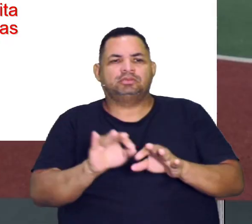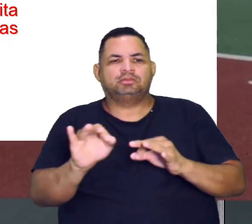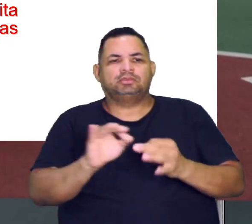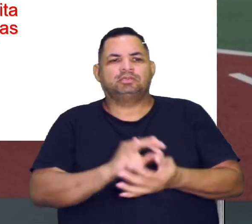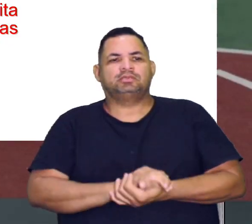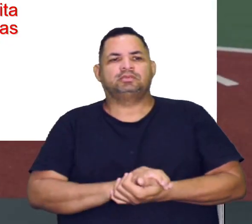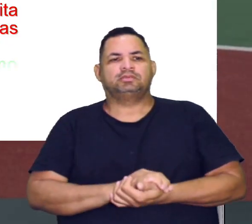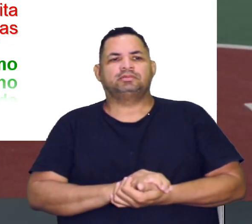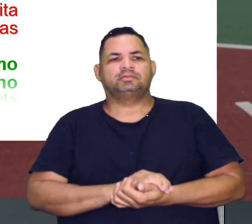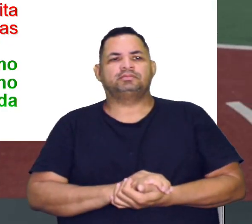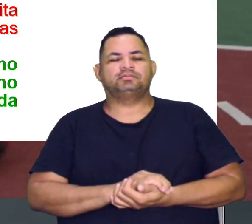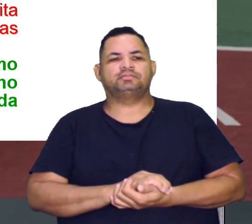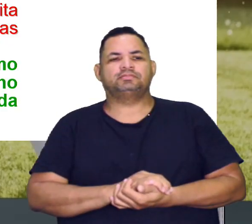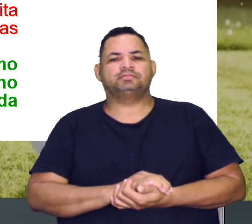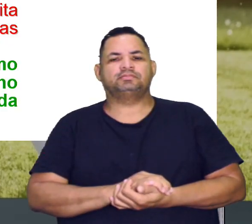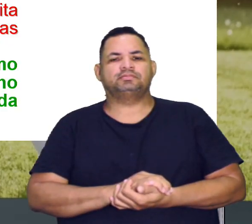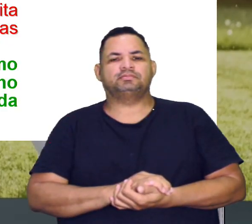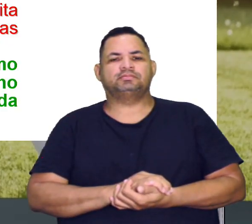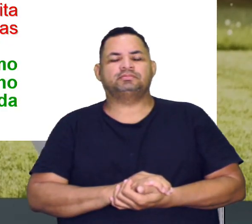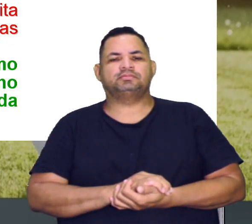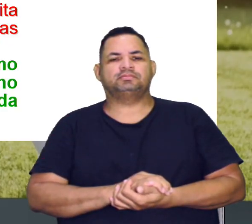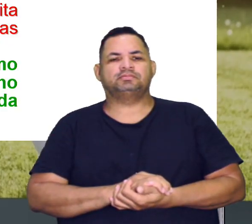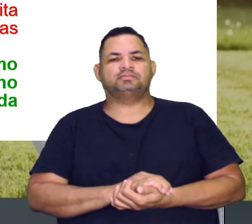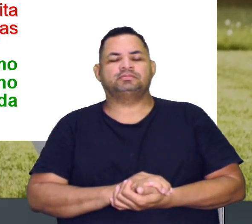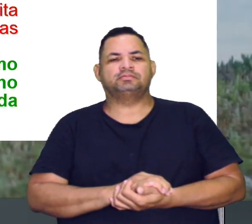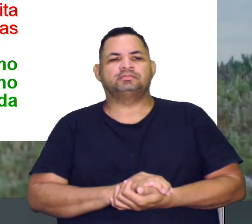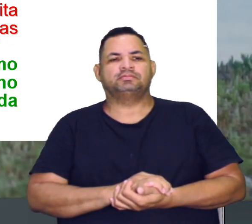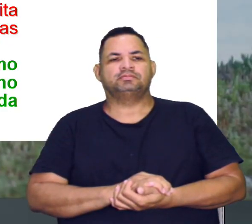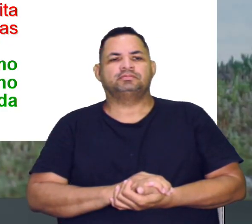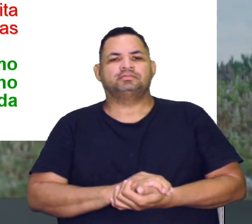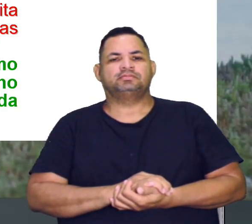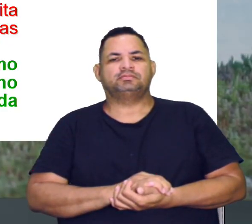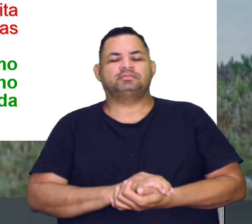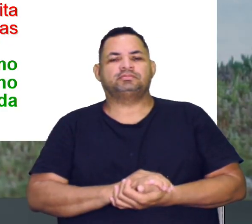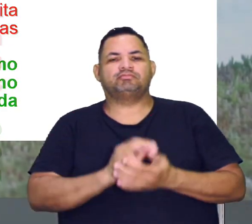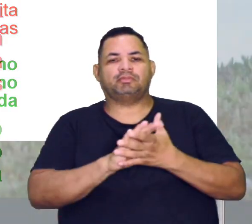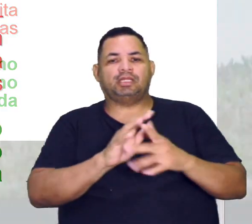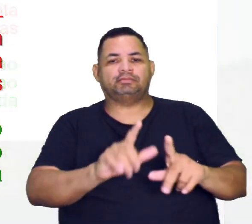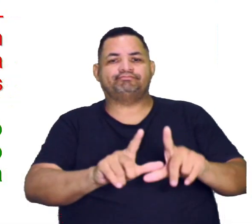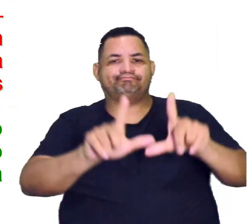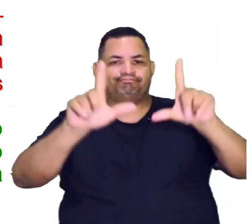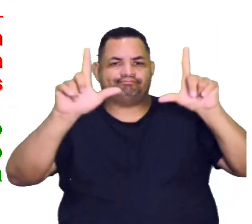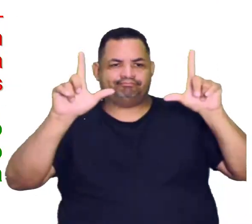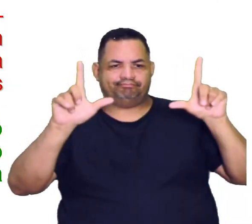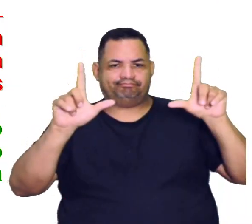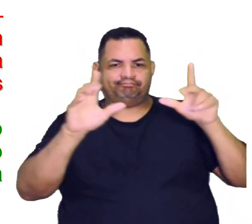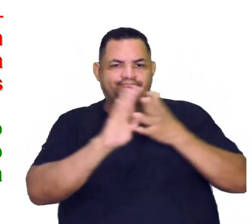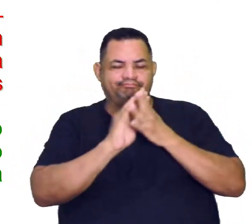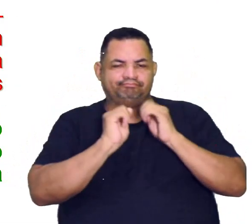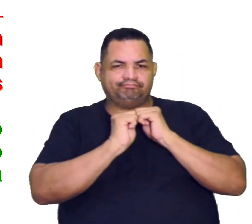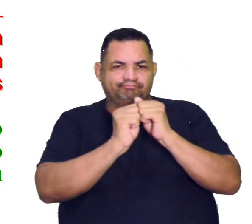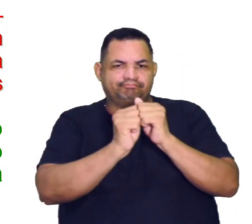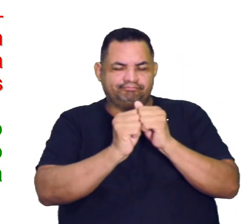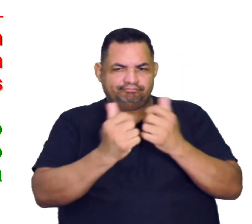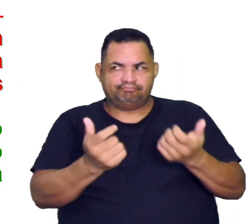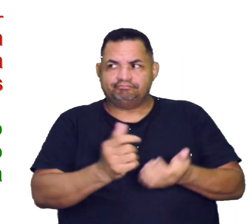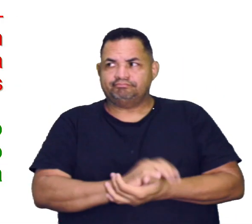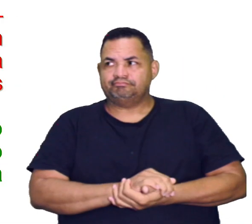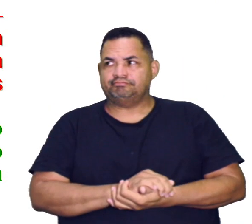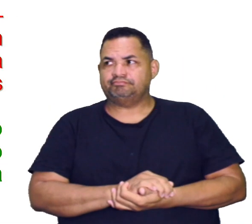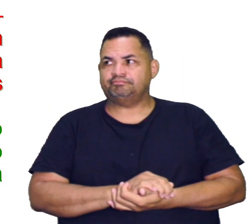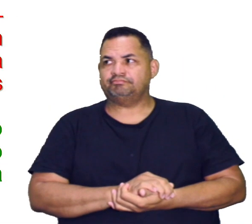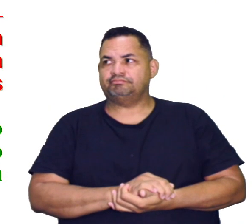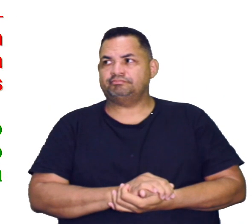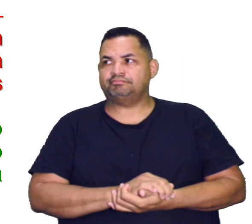processo, certo? Muito bem. E aí eu vou pedir aqui para o meu diretor para ele abrir esse slide para você acompanhar de perto. Então,